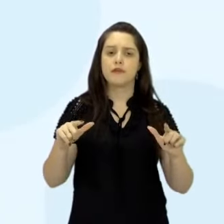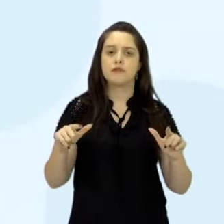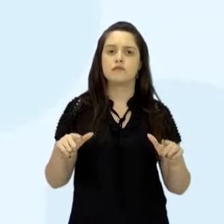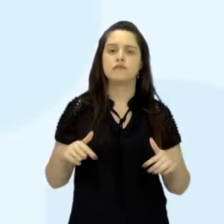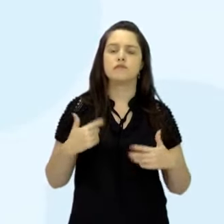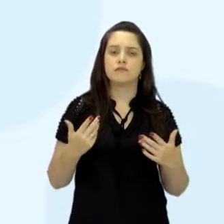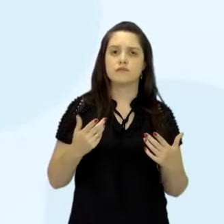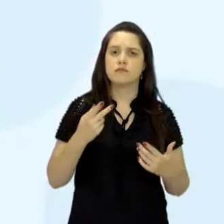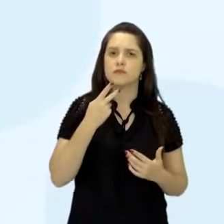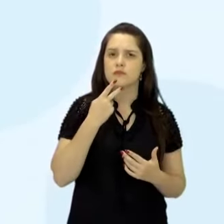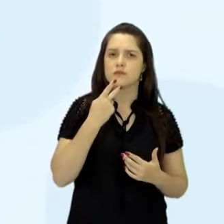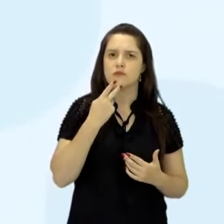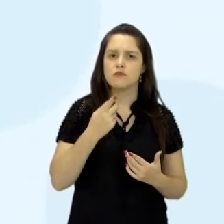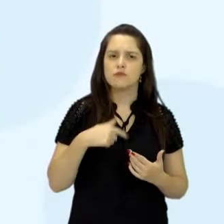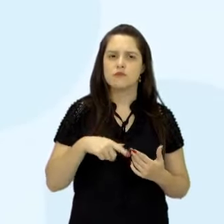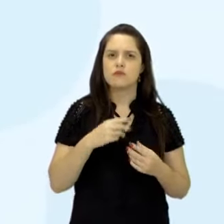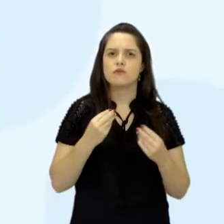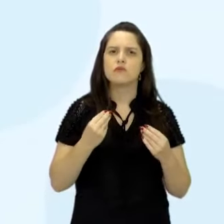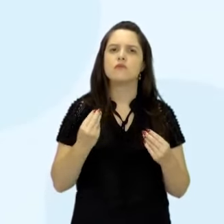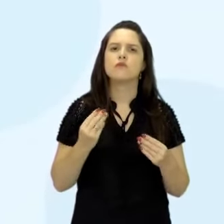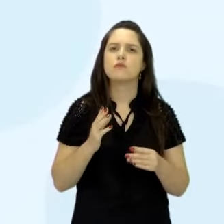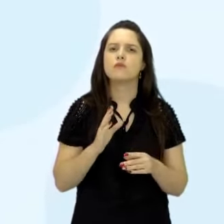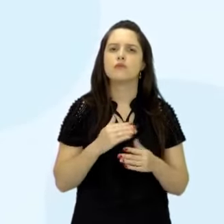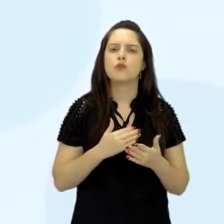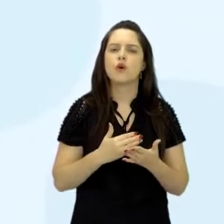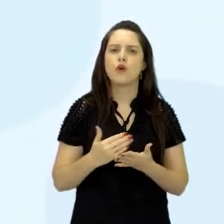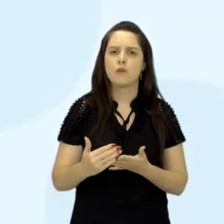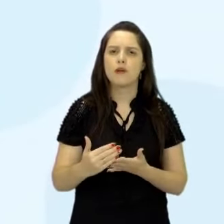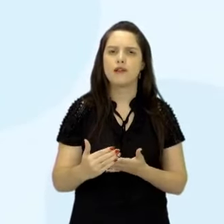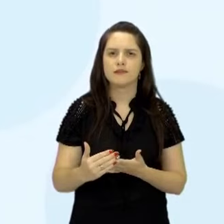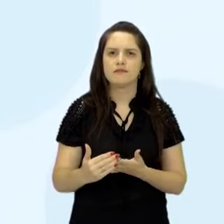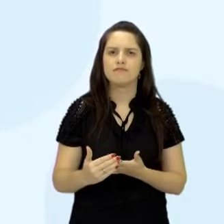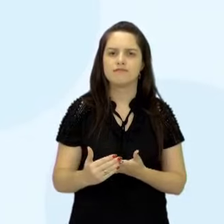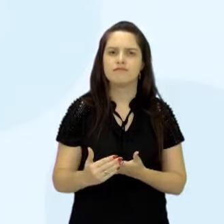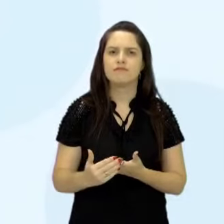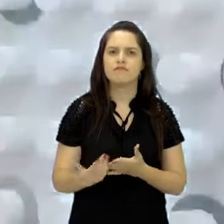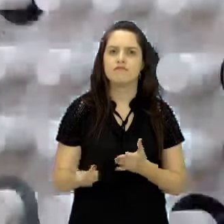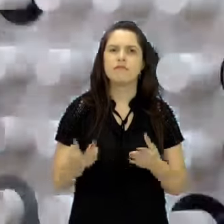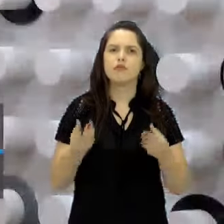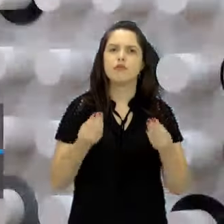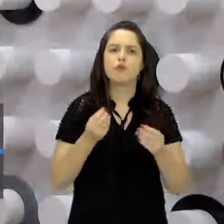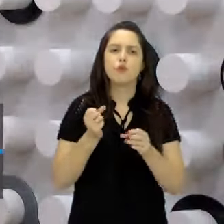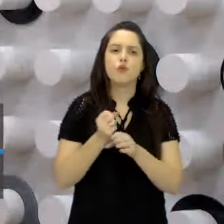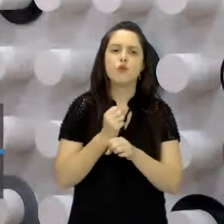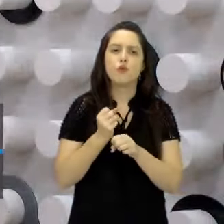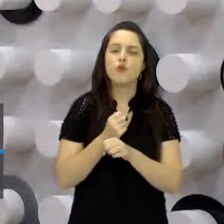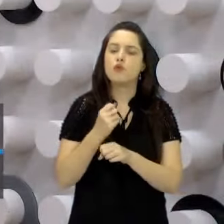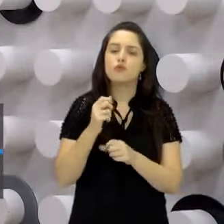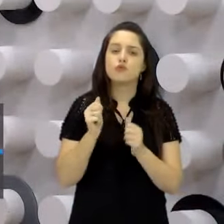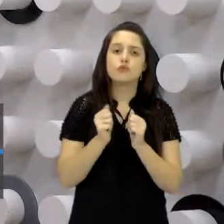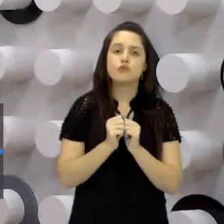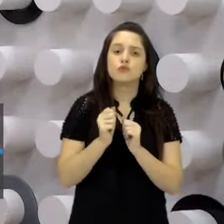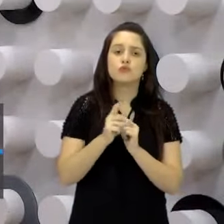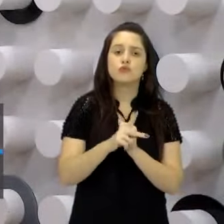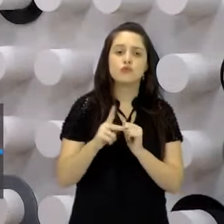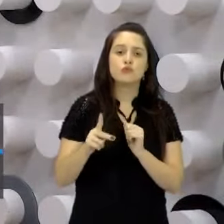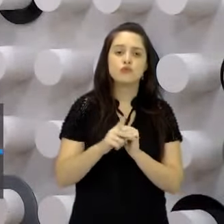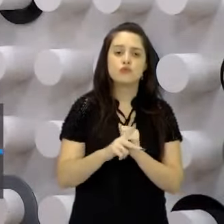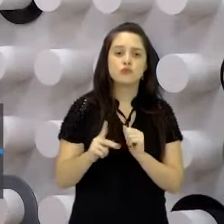nas dicas que nós trouxemos para que você comece ou já está, né, provavelmente aí construindo com o seu professor o